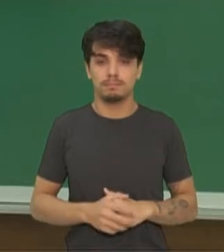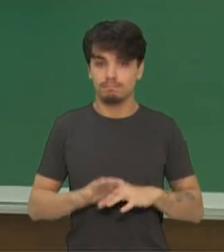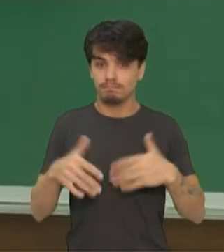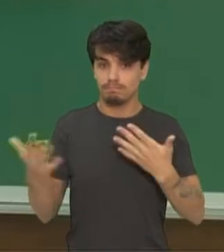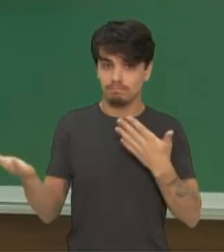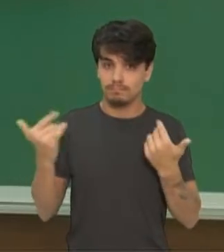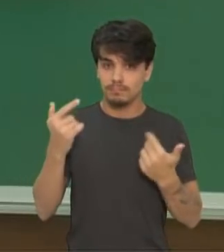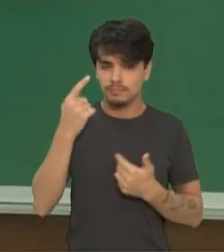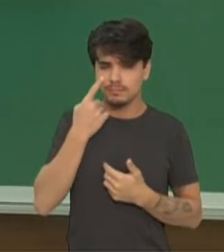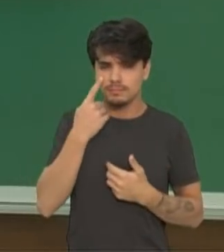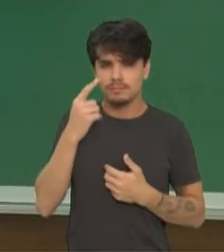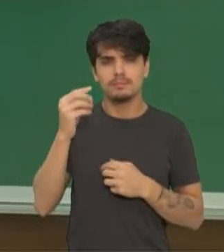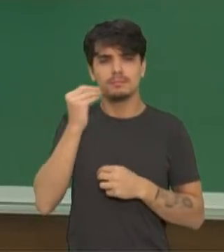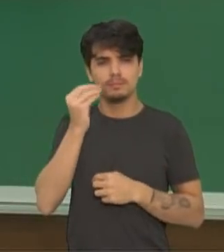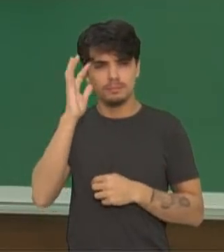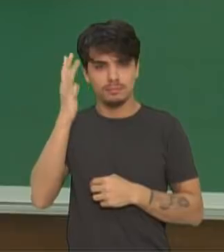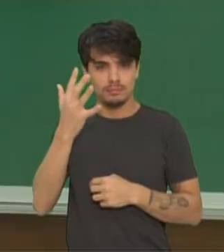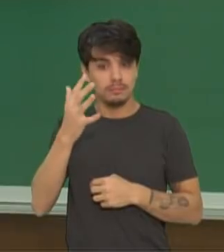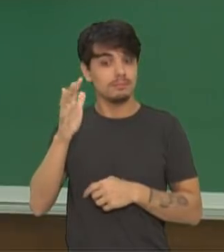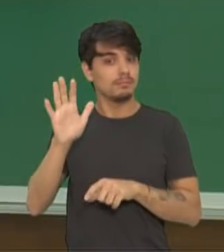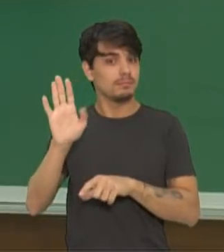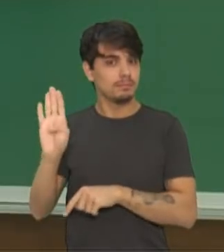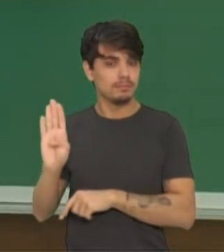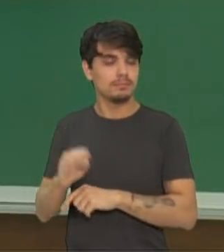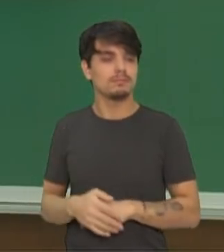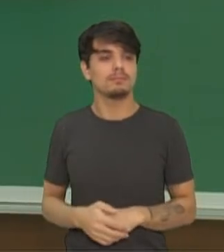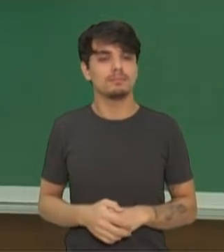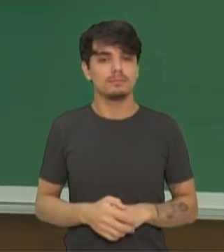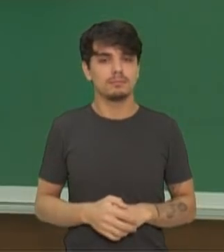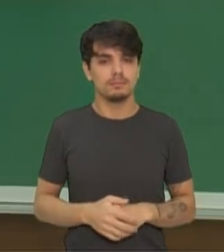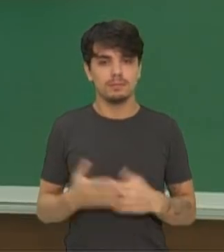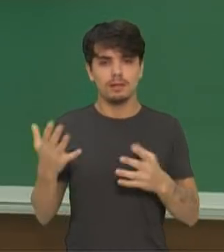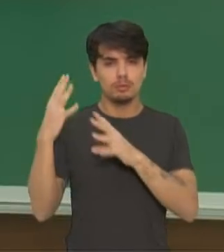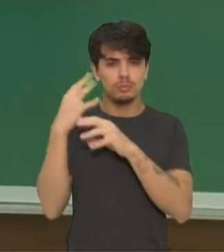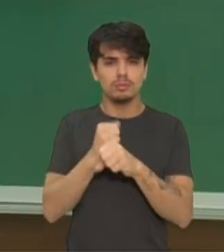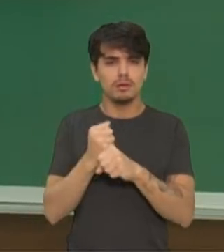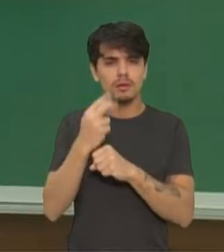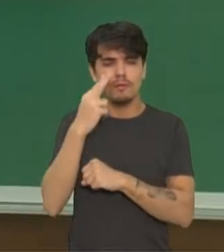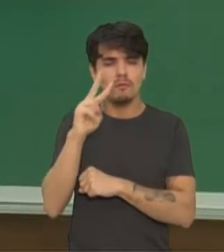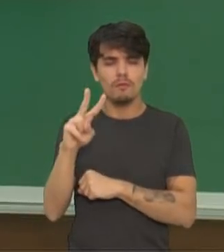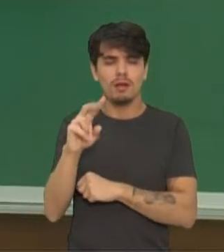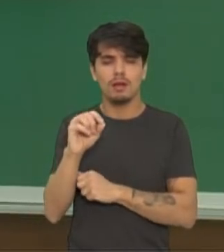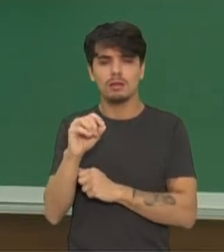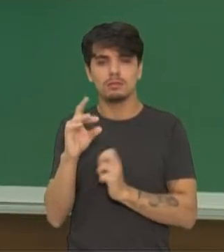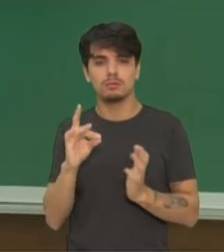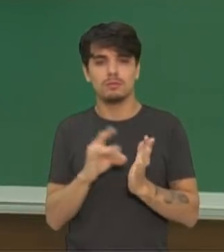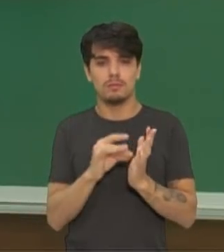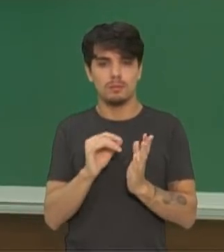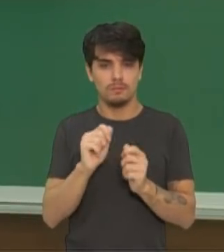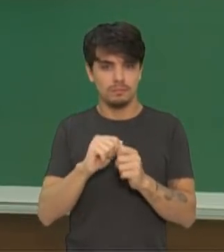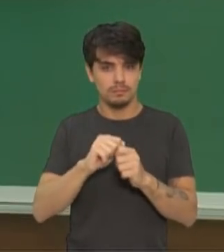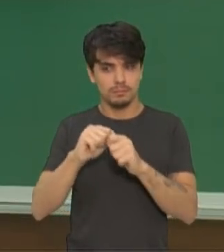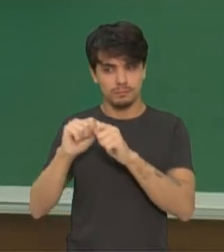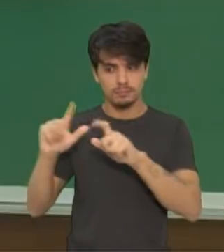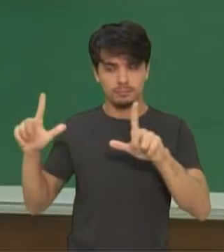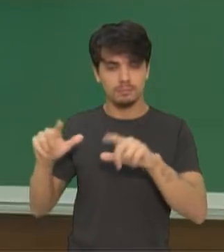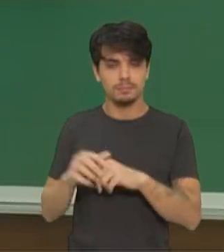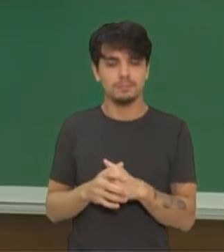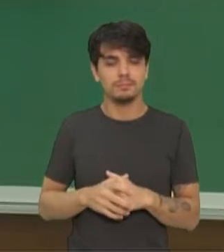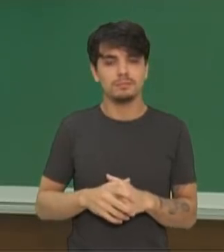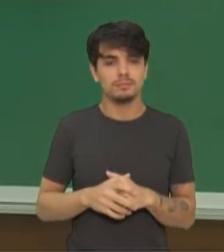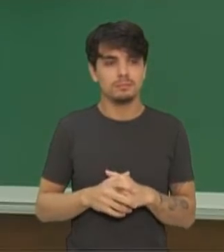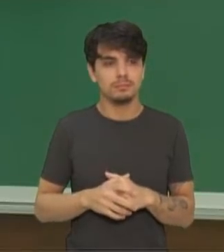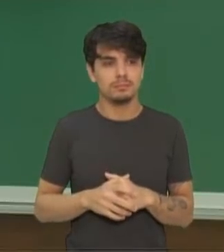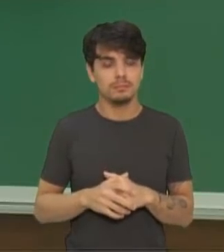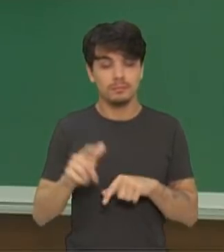Vamos lá? Vamos tentar resolver a letra B? Vamos só revisar ali e confirmar o que nós fizemos no quadro, tá bom? Vamos lá. Lá